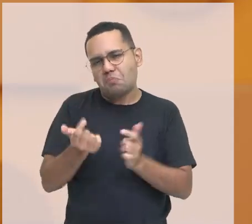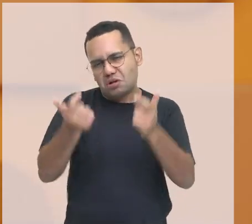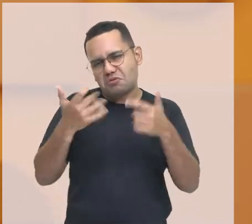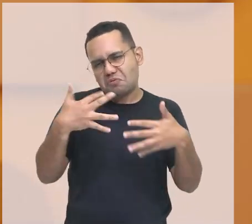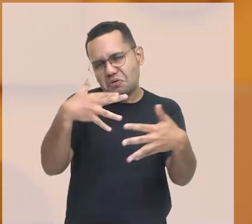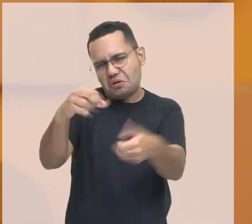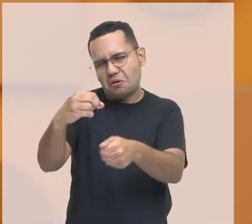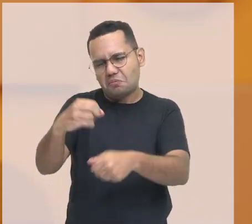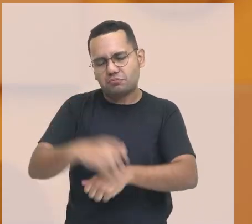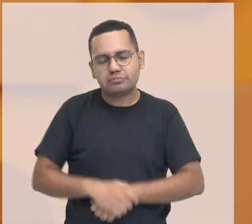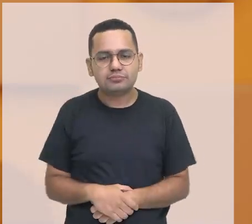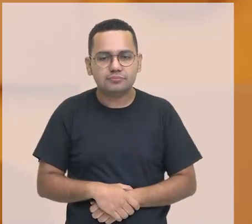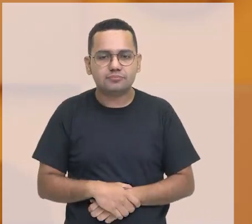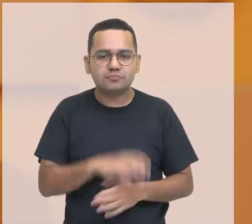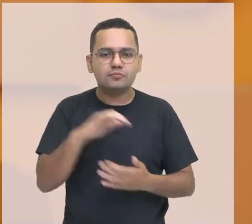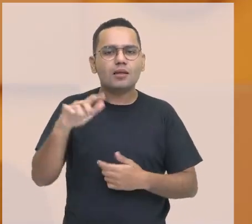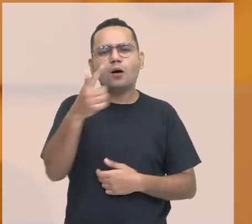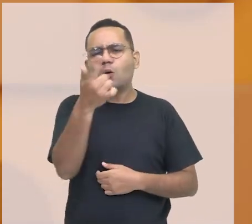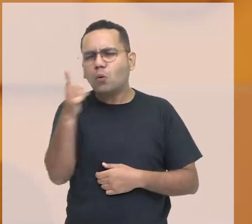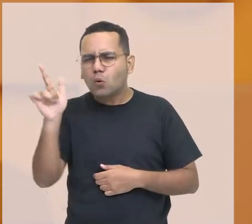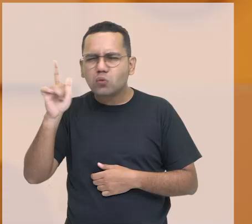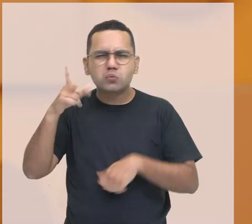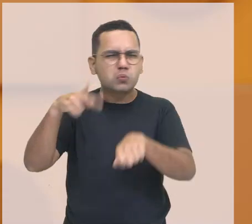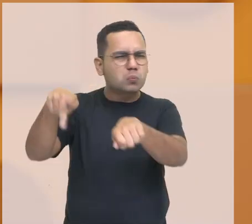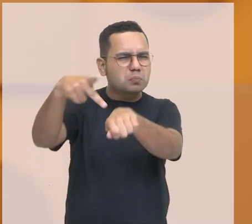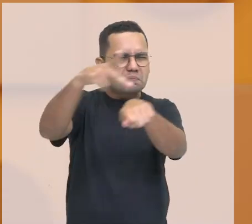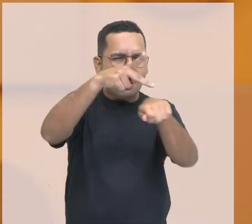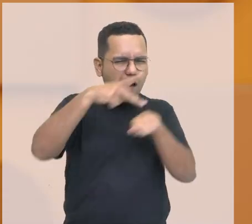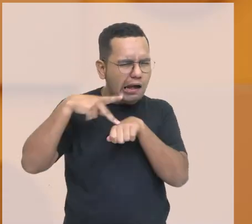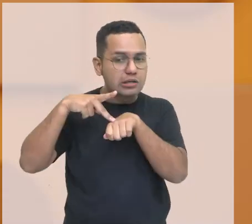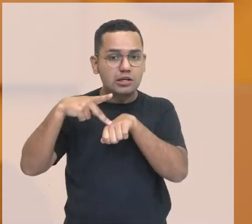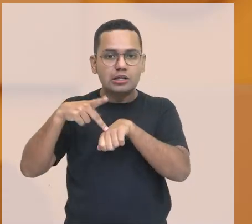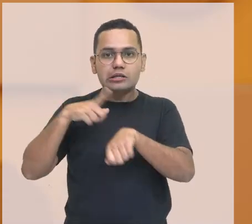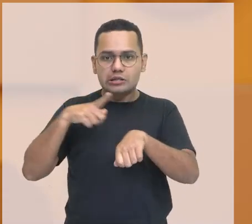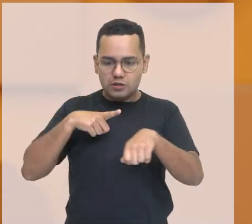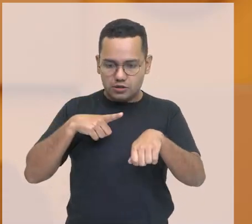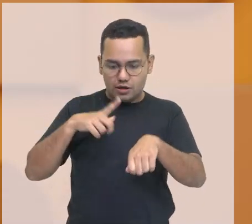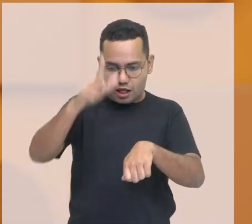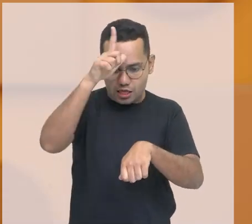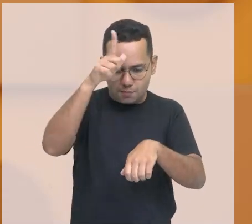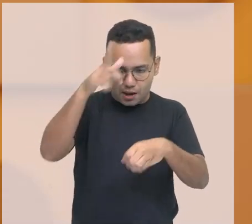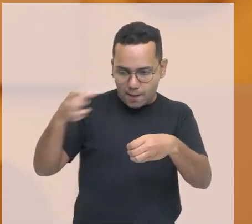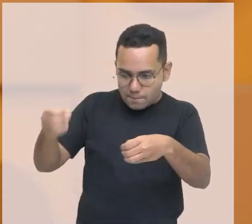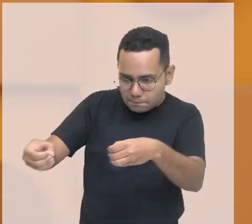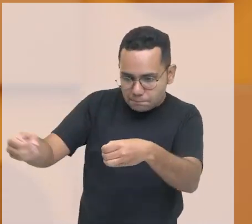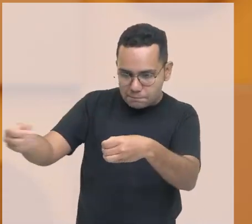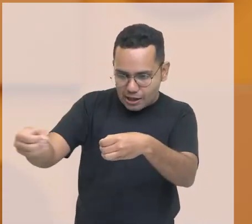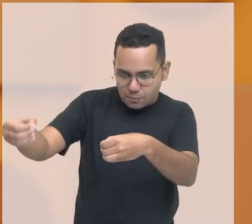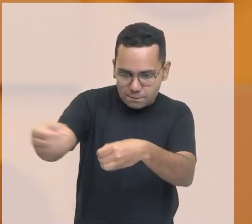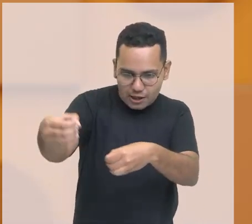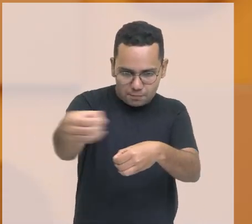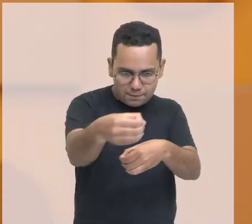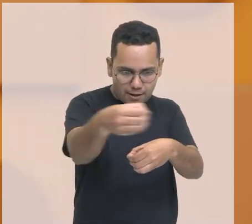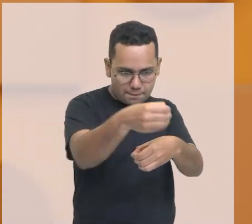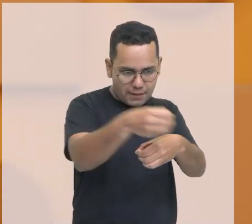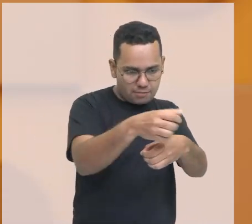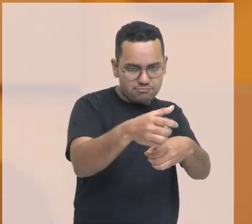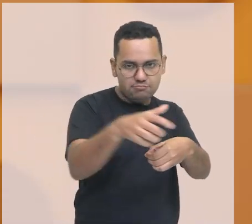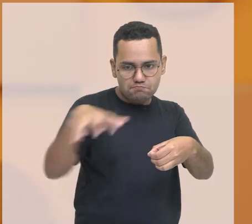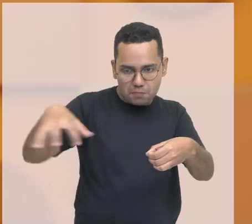A Tchecoslováquia, a Áustria, enfim, os países que orbitavam a Alemanha, segundo Hitler, era necessário